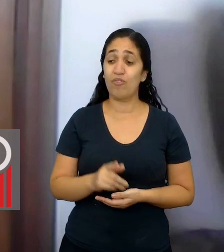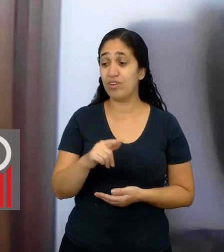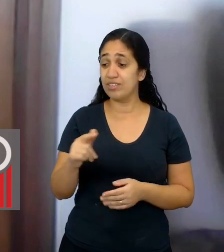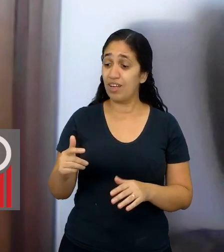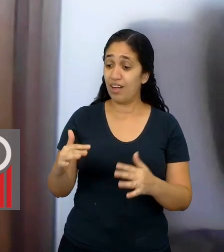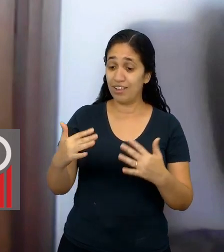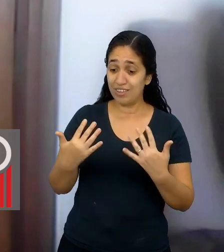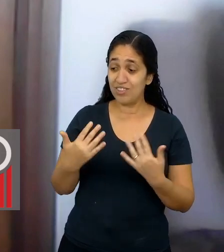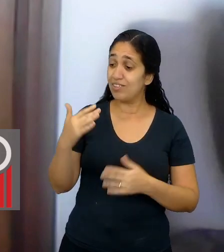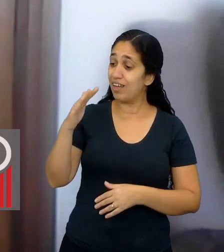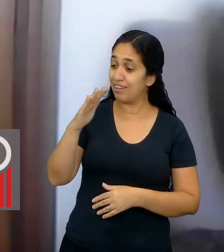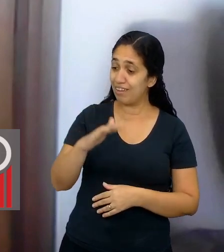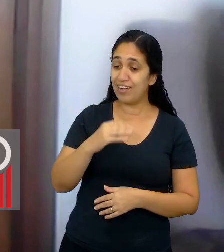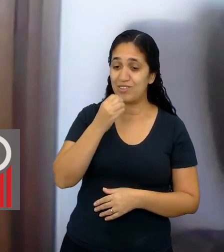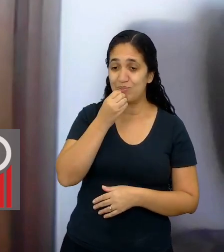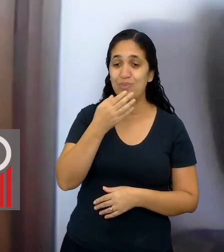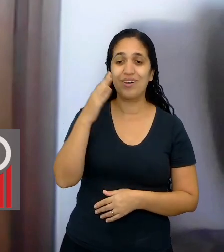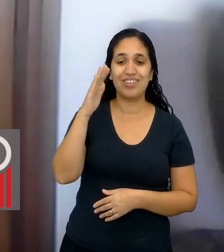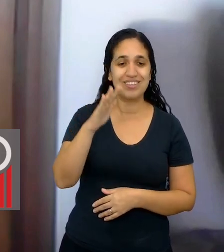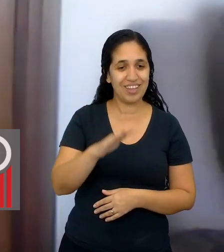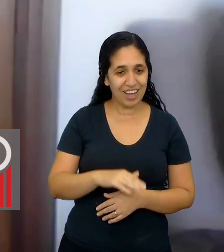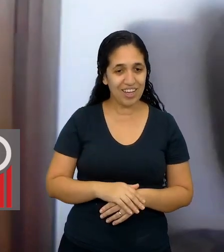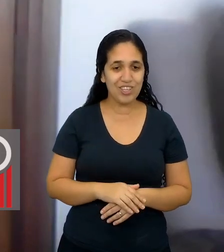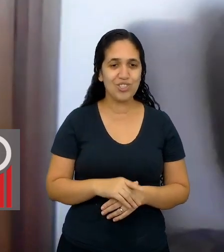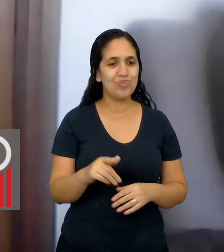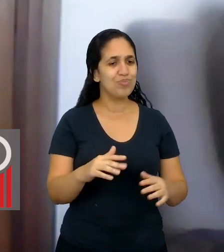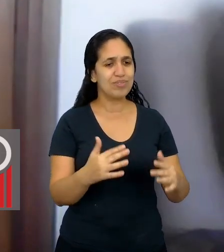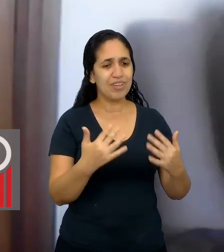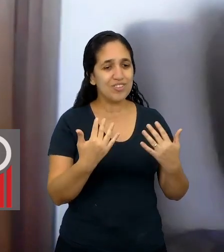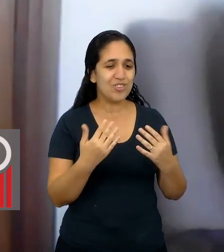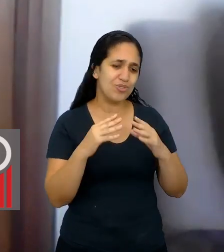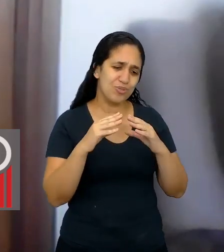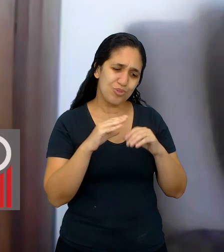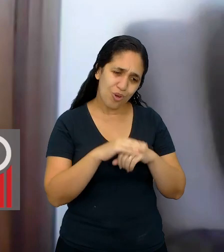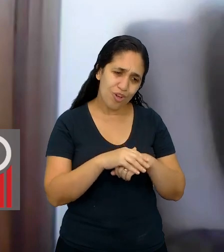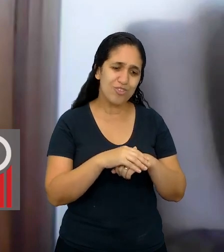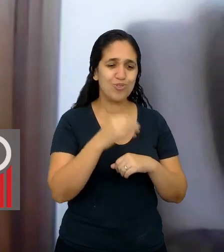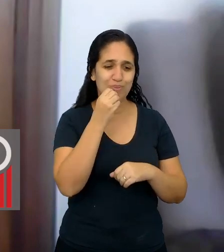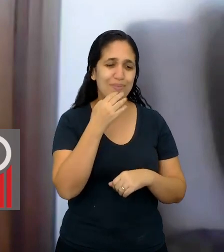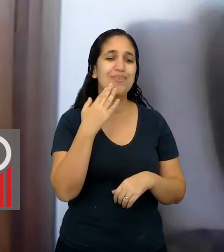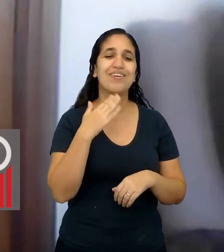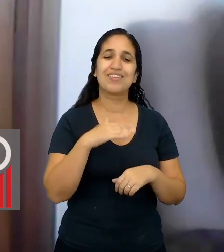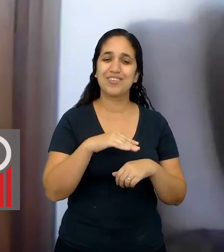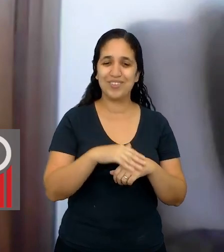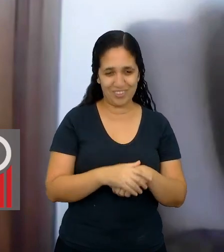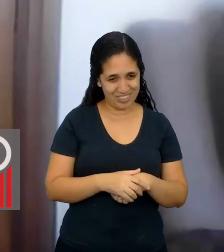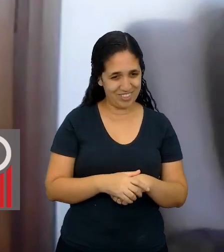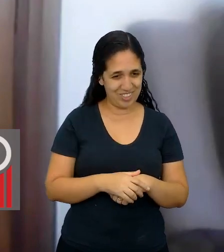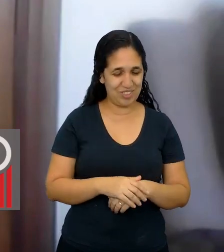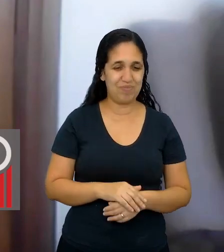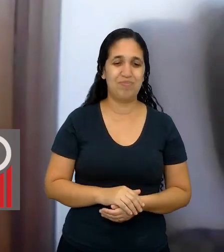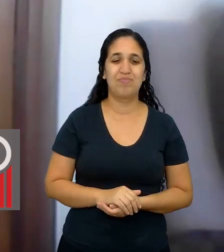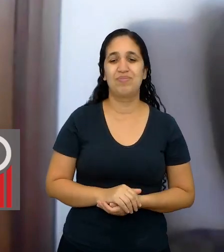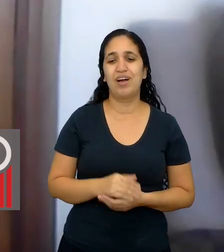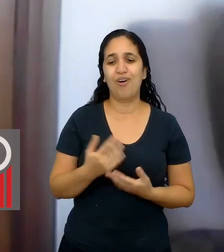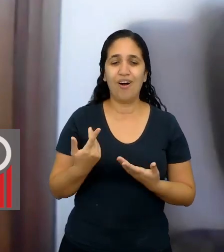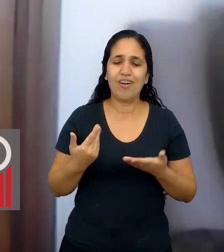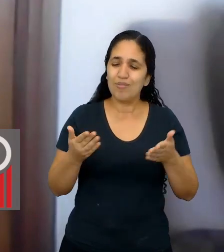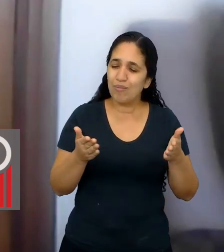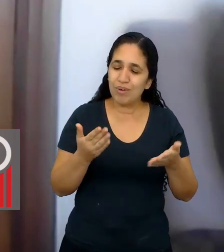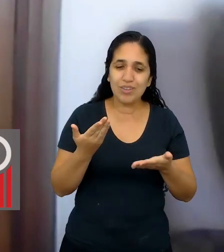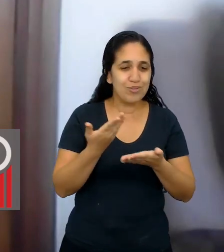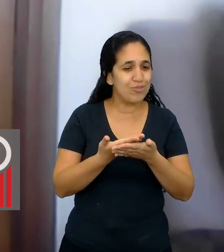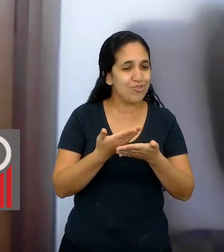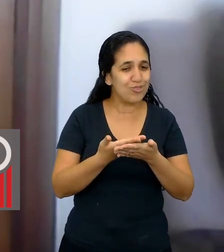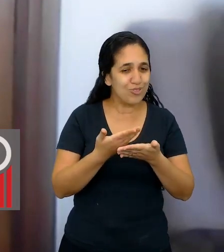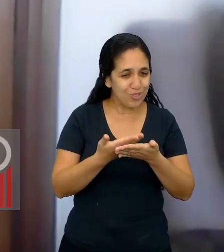nos assistindo à tarde, uma boa tarde. Para quem está nos assistindo à noite, uma boa noite. Para mais um momento de estudos